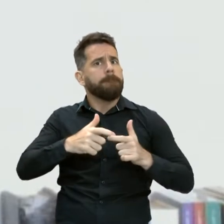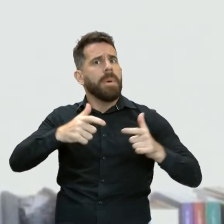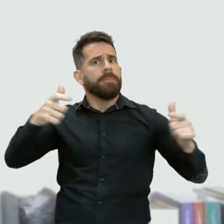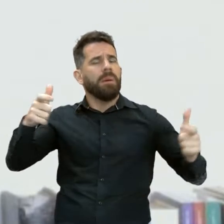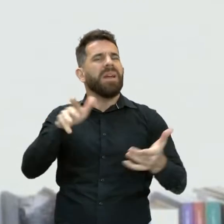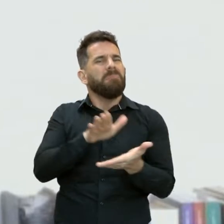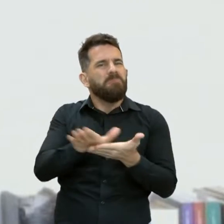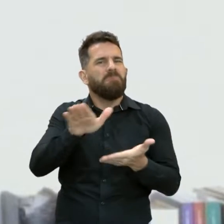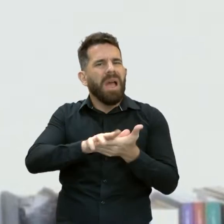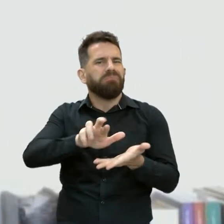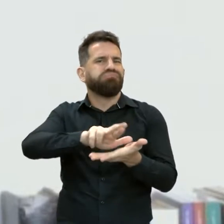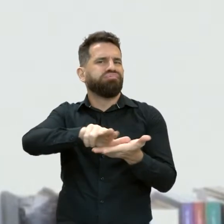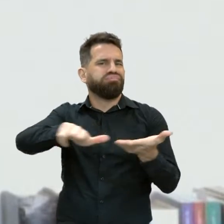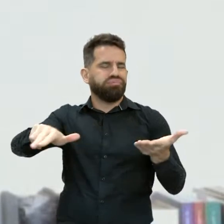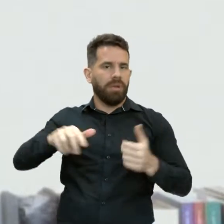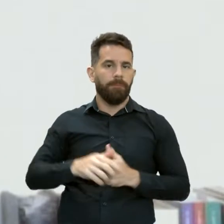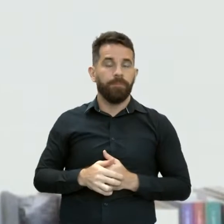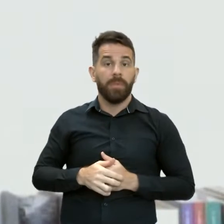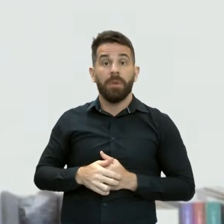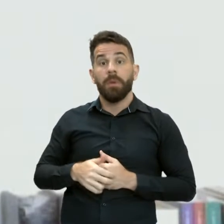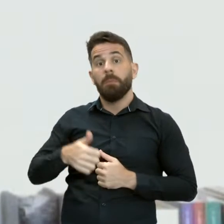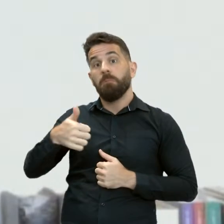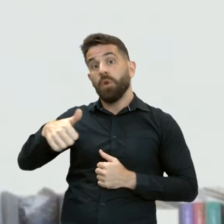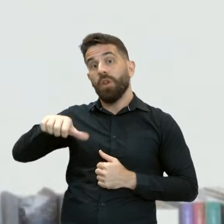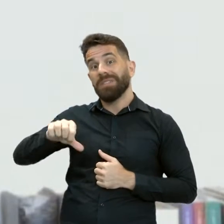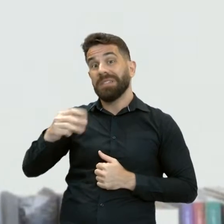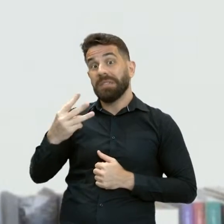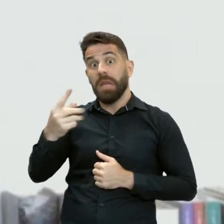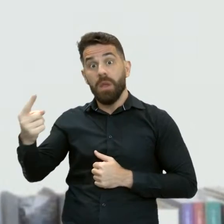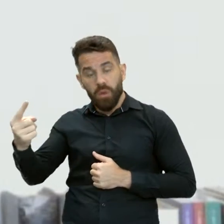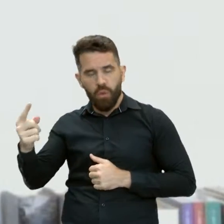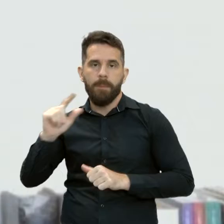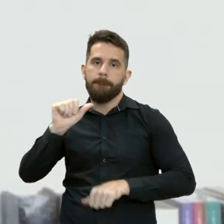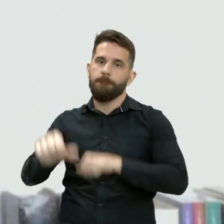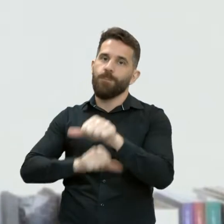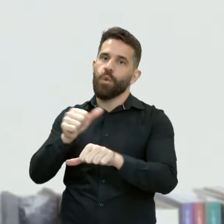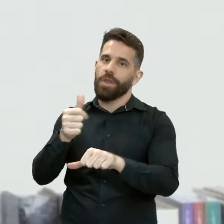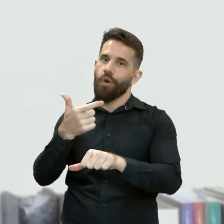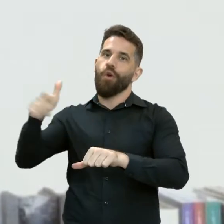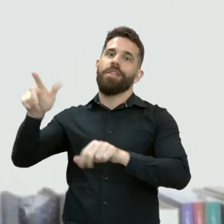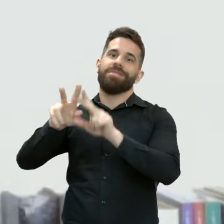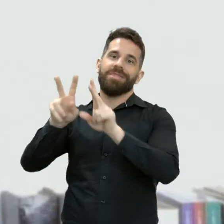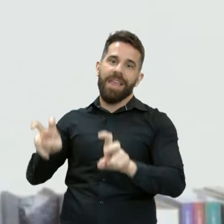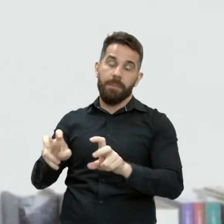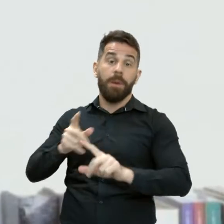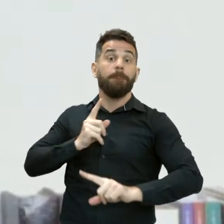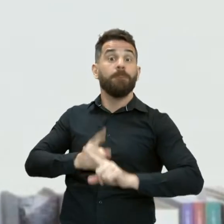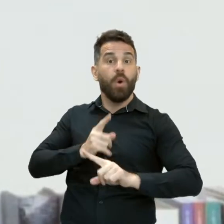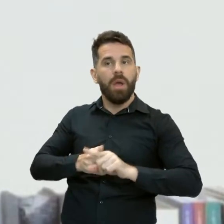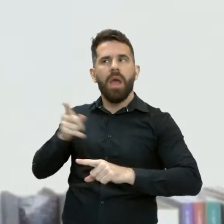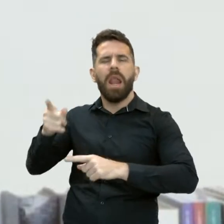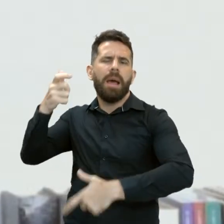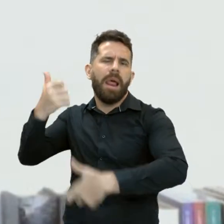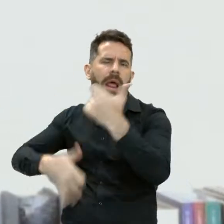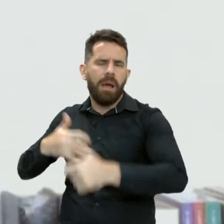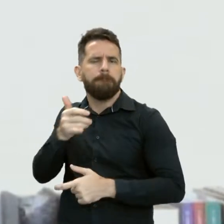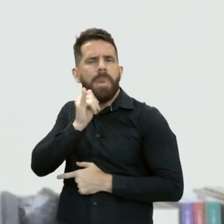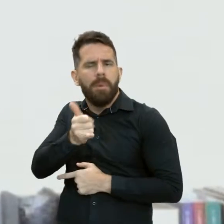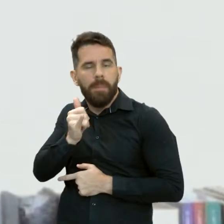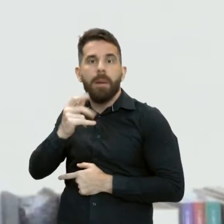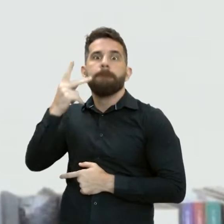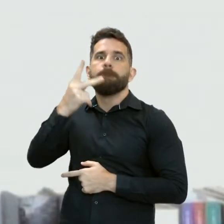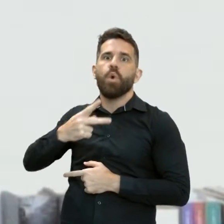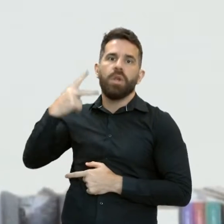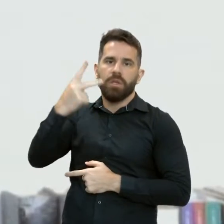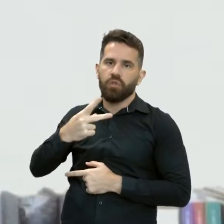depois, em 1931, ela muda os temas, porque aí ela vai falar sobre a política da cidade onde ela está. E ela é bem